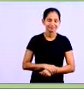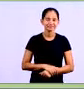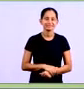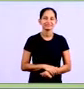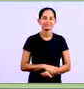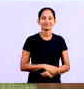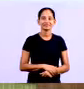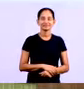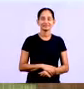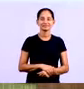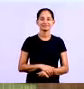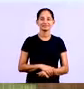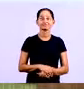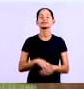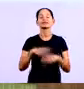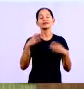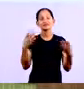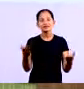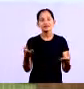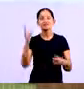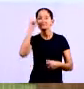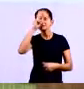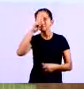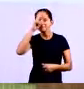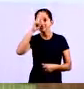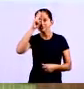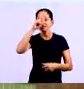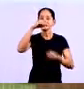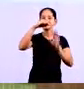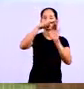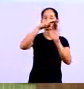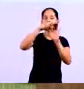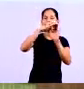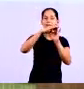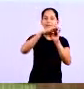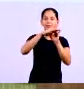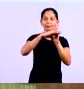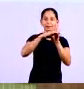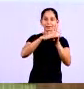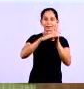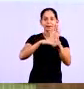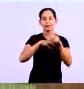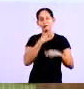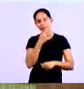Bom, gente, essa história, o roteirista dessa história foi o professor